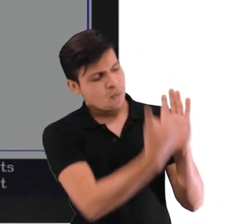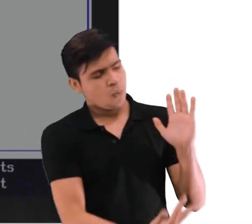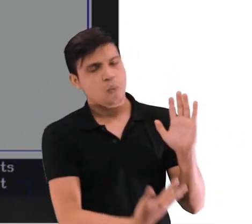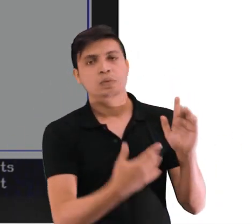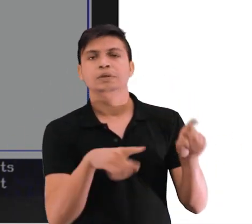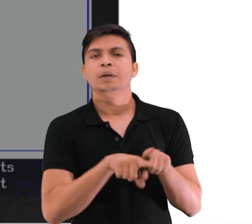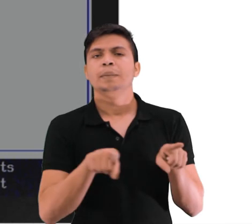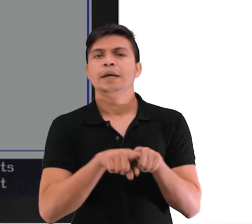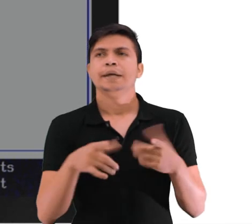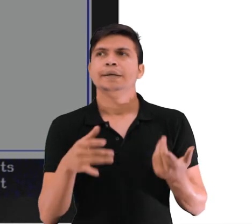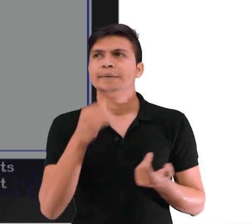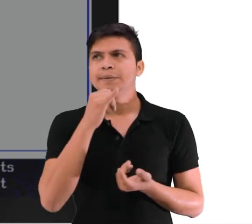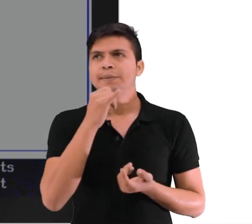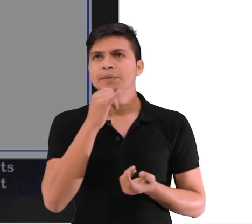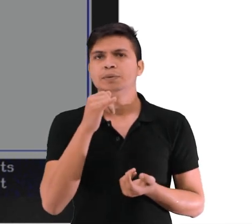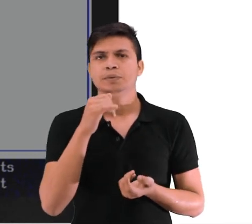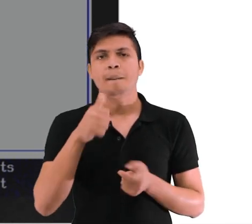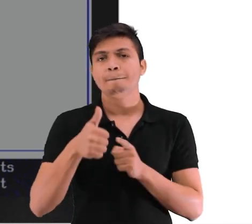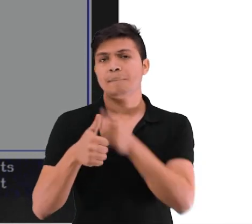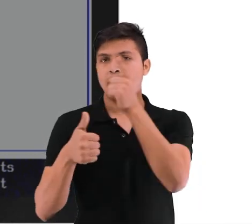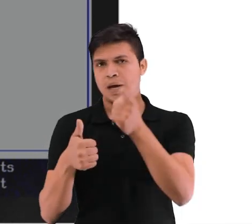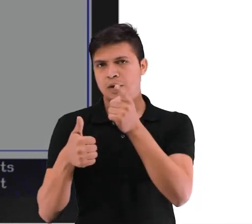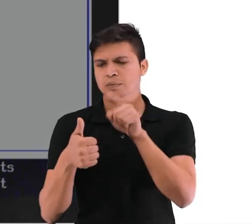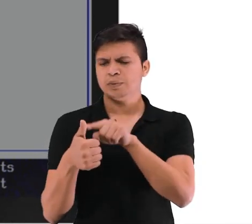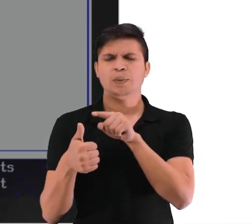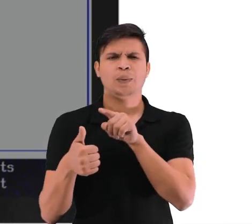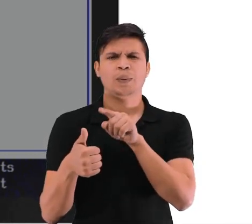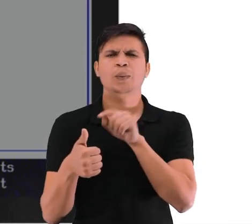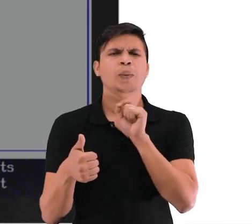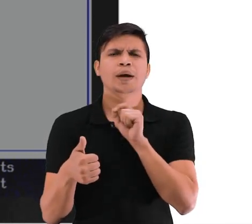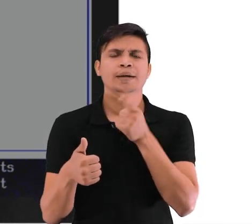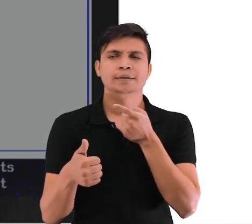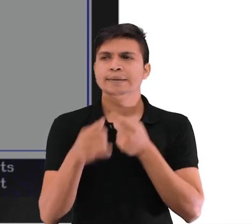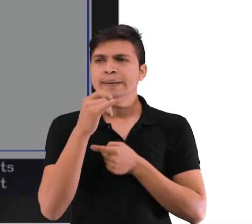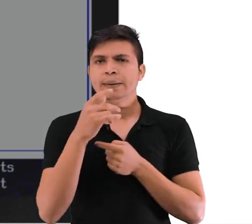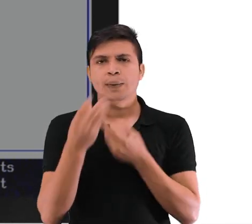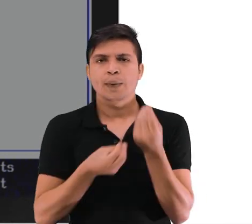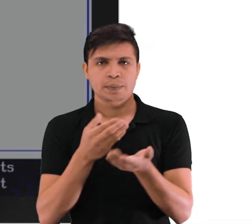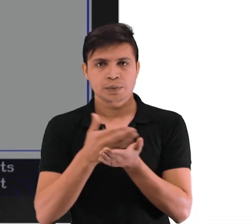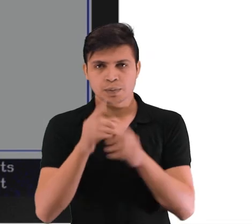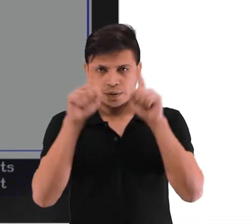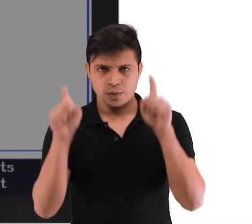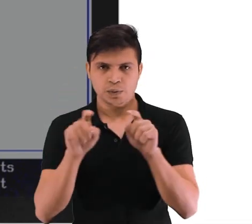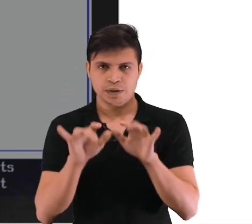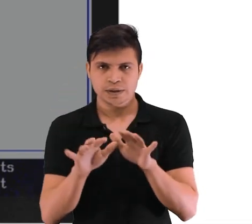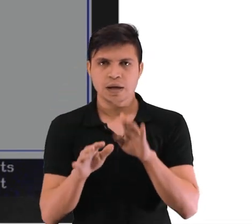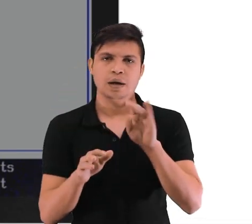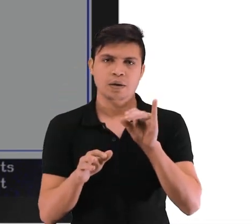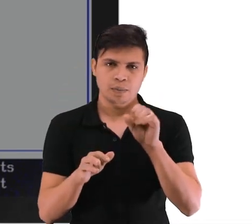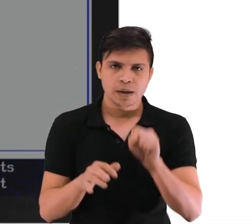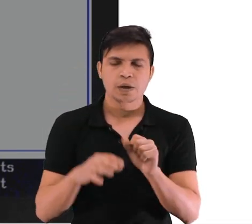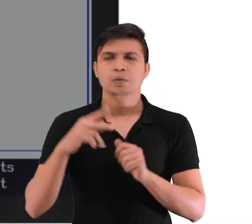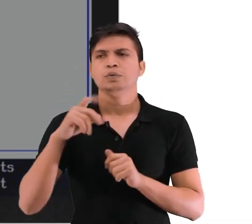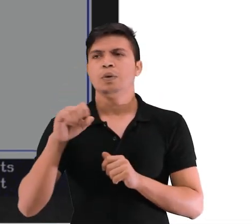caso, nós temos o boot primário. O que quer dizer o boot primário? quando o seu computador iniciar, passar pela BIOS, passar pelo post,